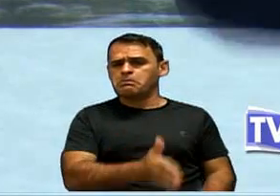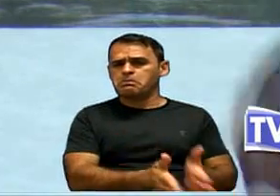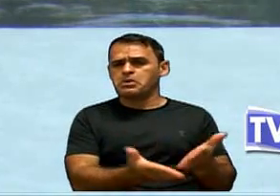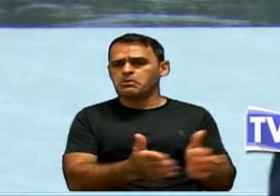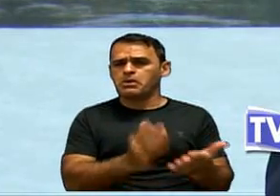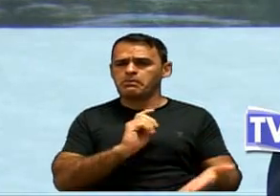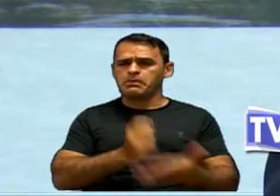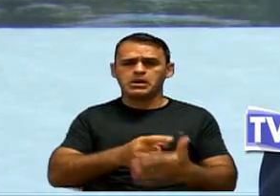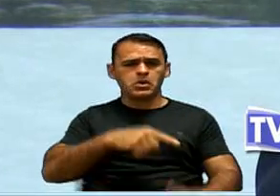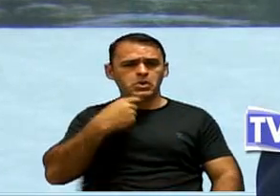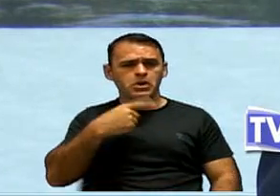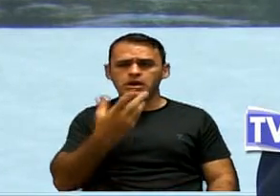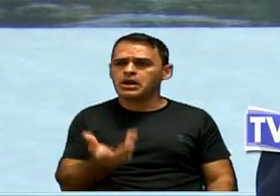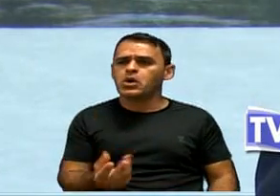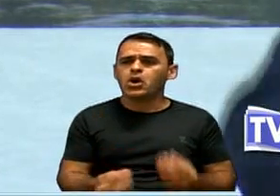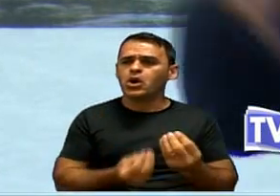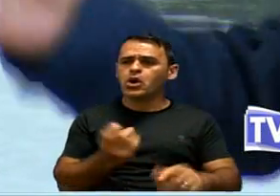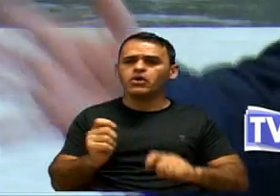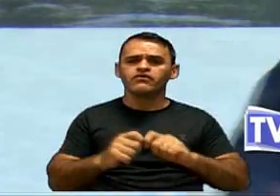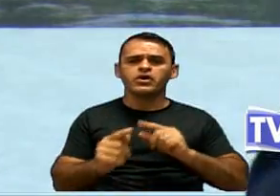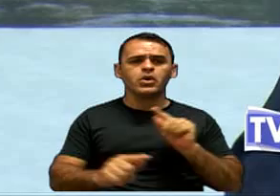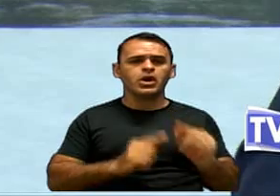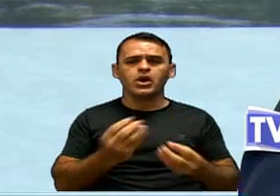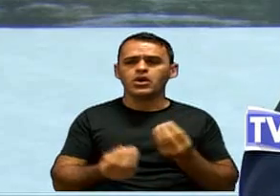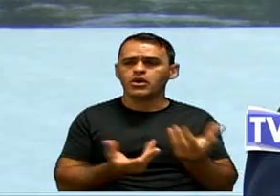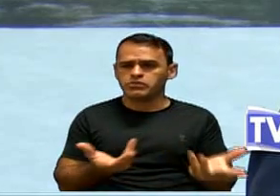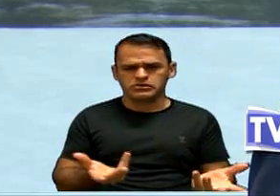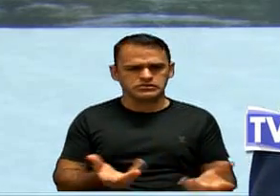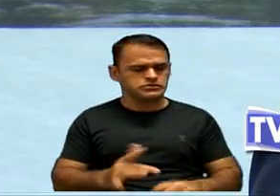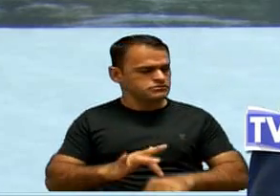que faz? É um absurdo.